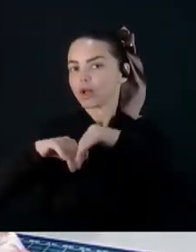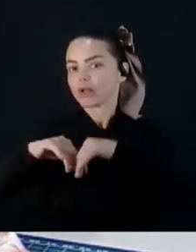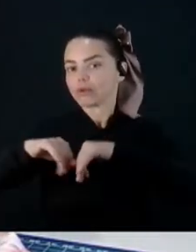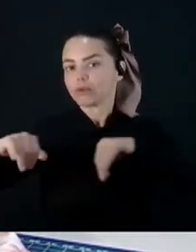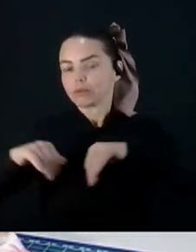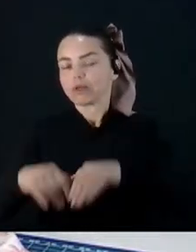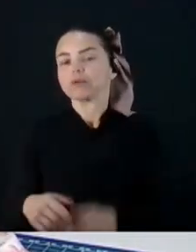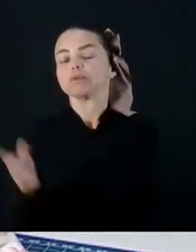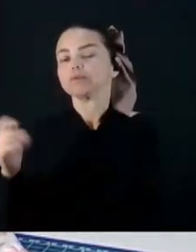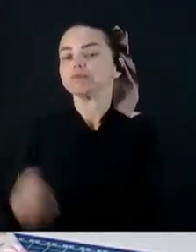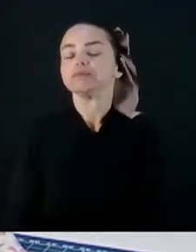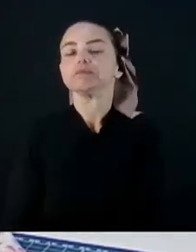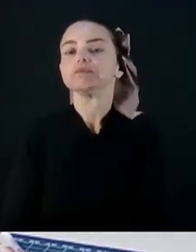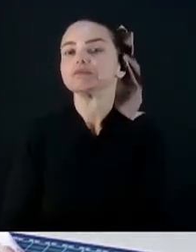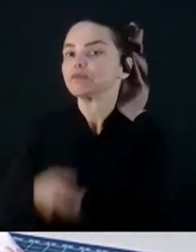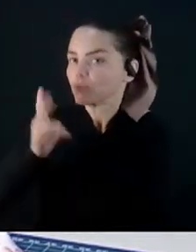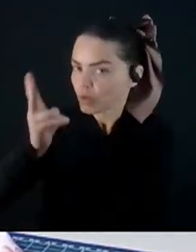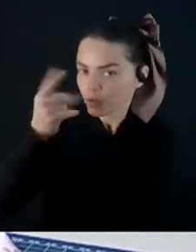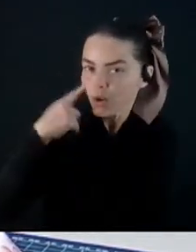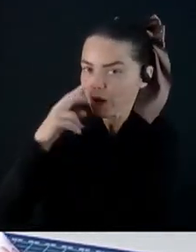Vou continuando.